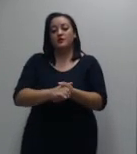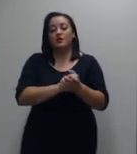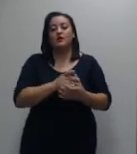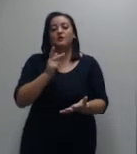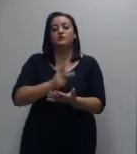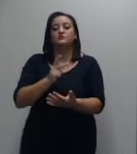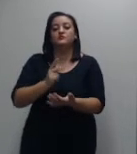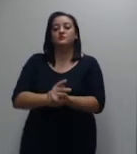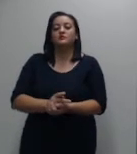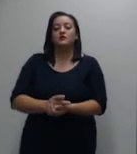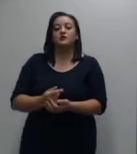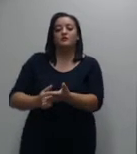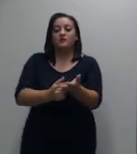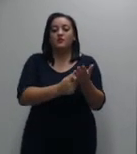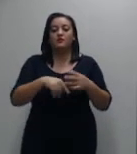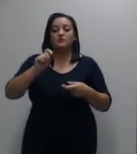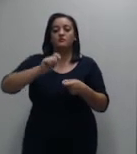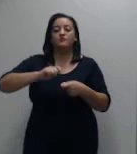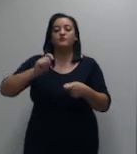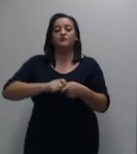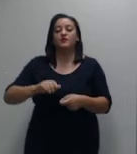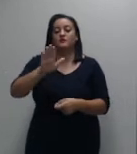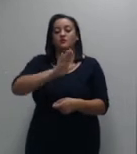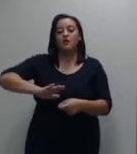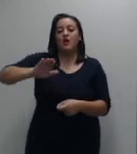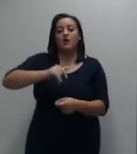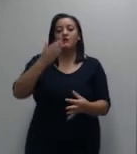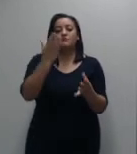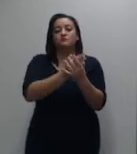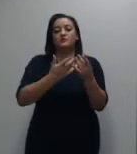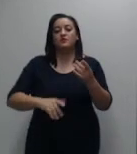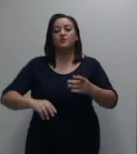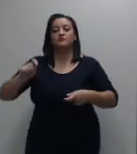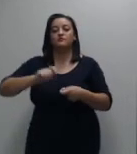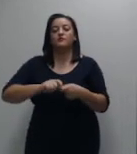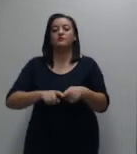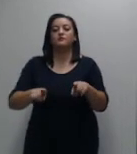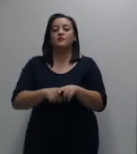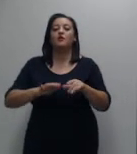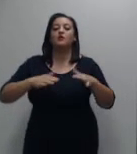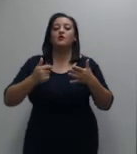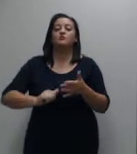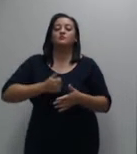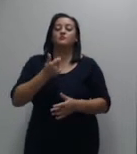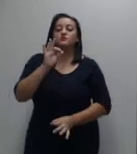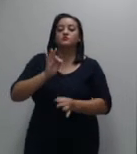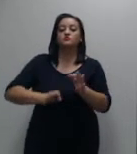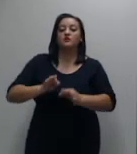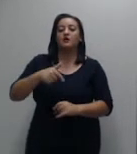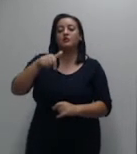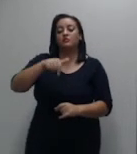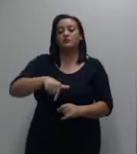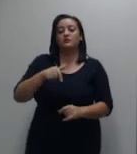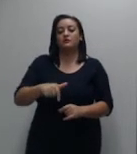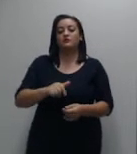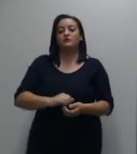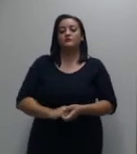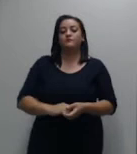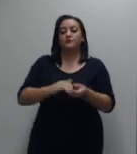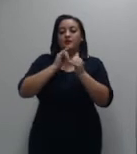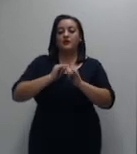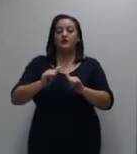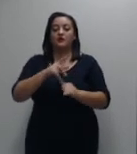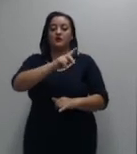de Acórdão proferido no âmbito de embargos infringentes quando o primeiro julgado desses em desacordo a Totvs foi